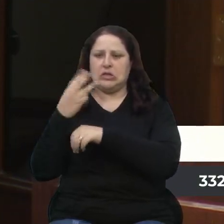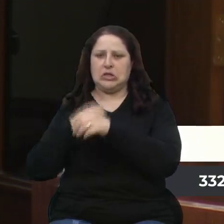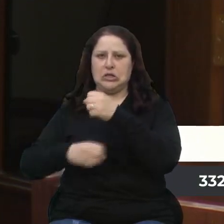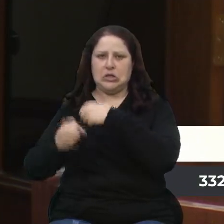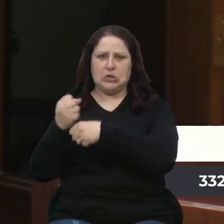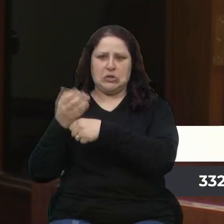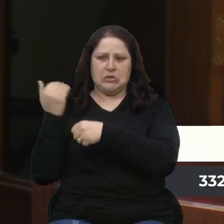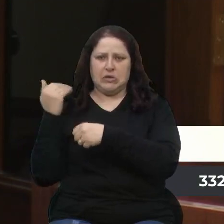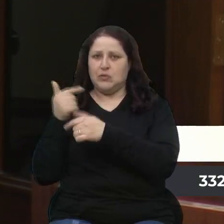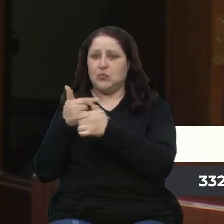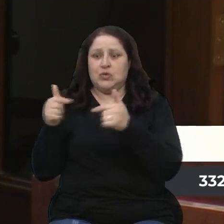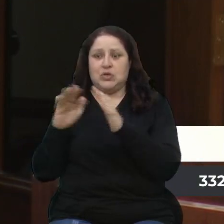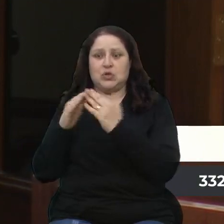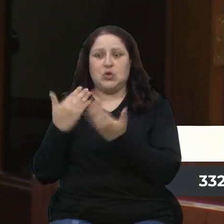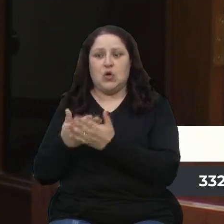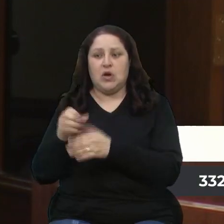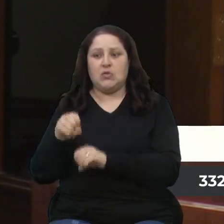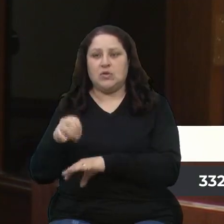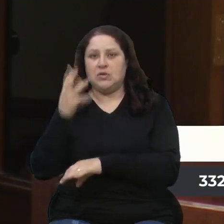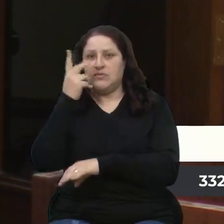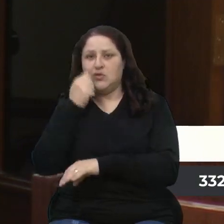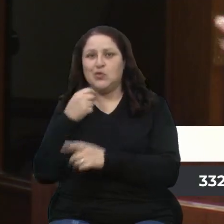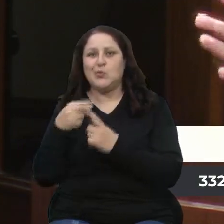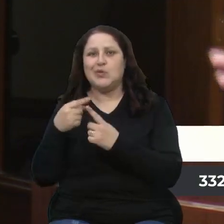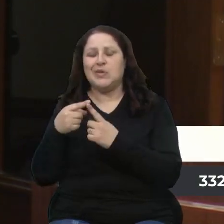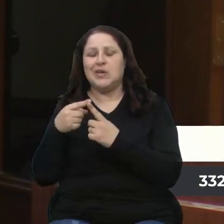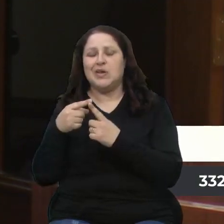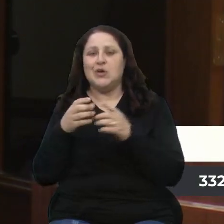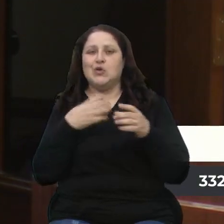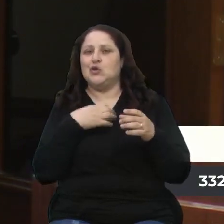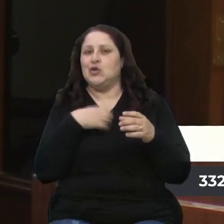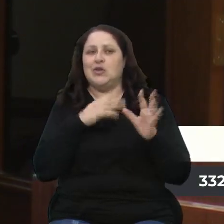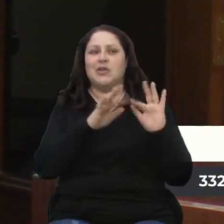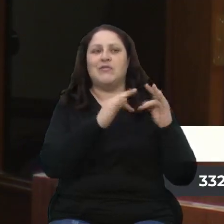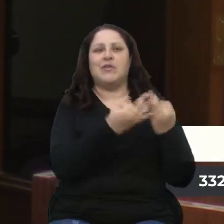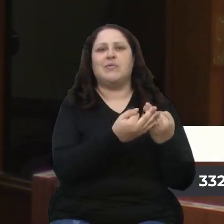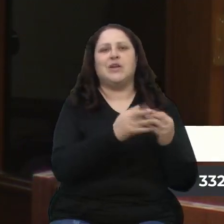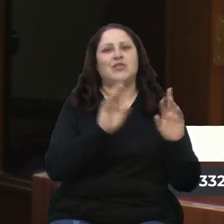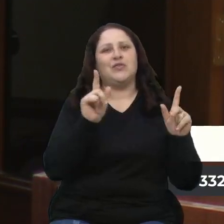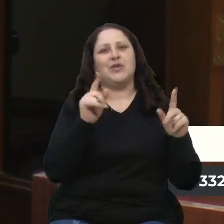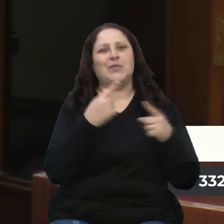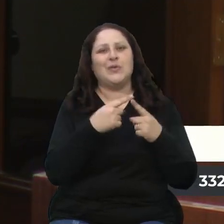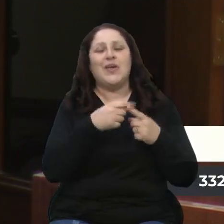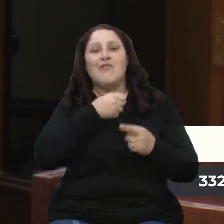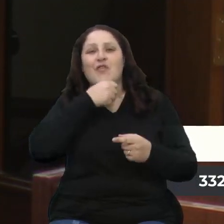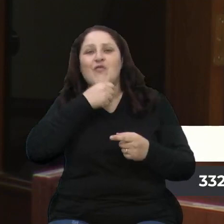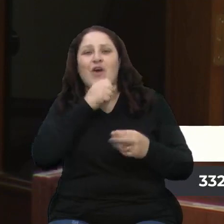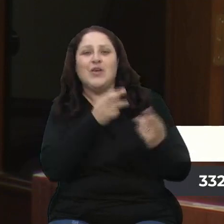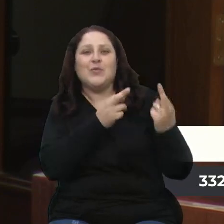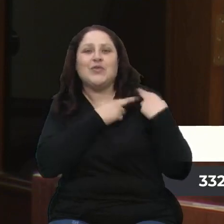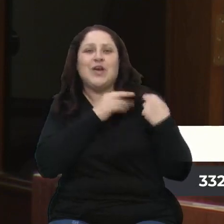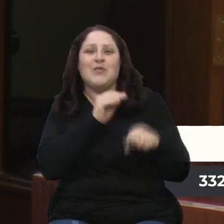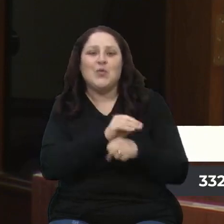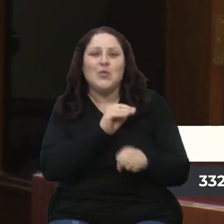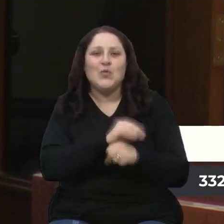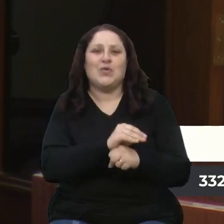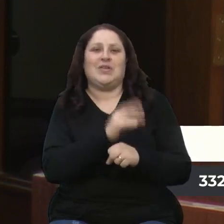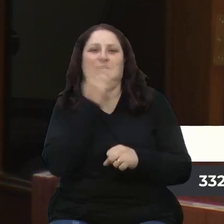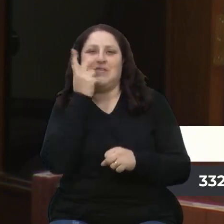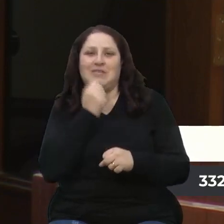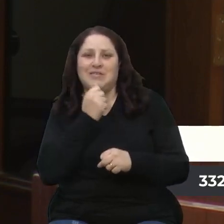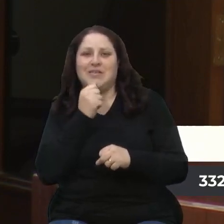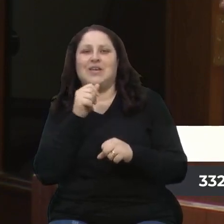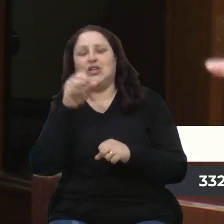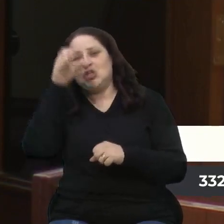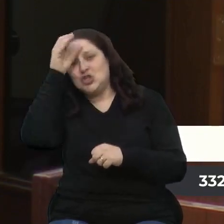porque a configuração familiar era outra, né? A avó cuidava das crianças, a tia cuidava das crianças. E a sociedade muda